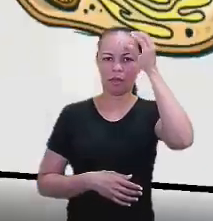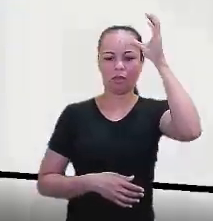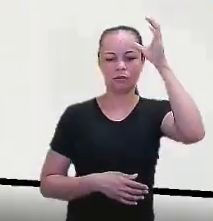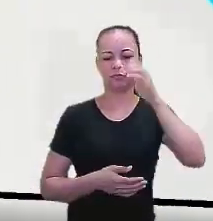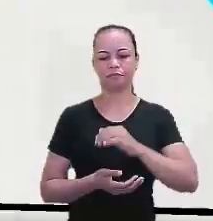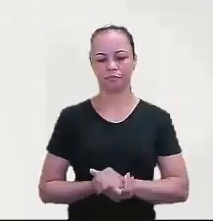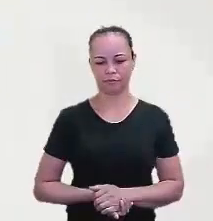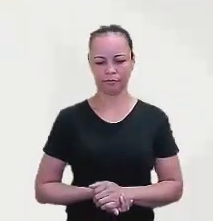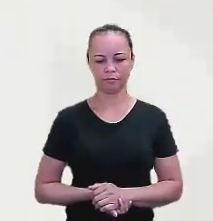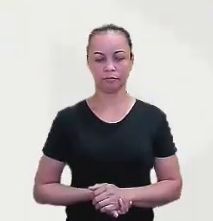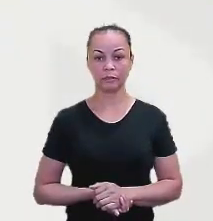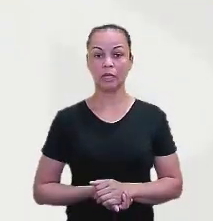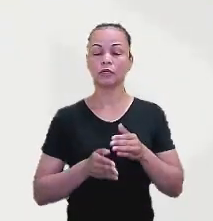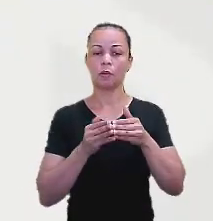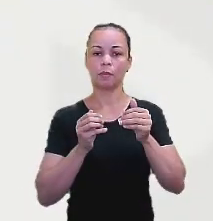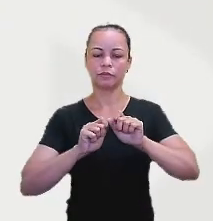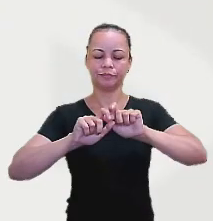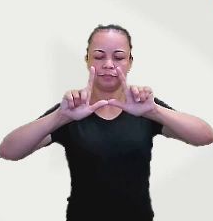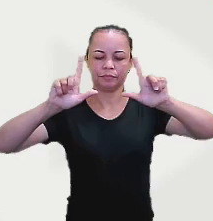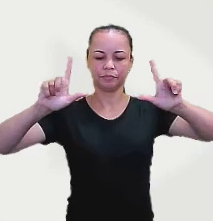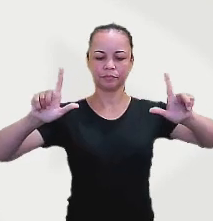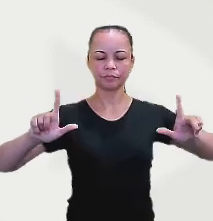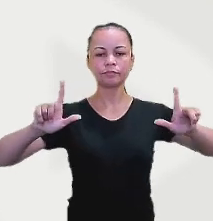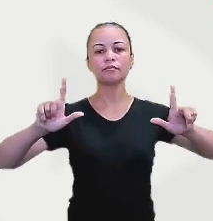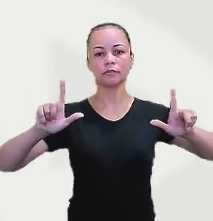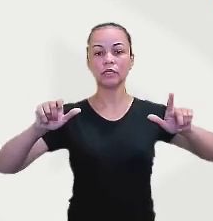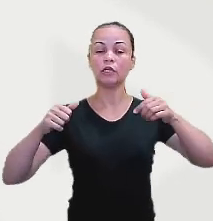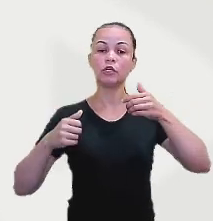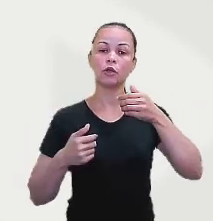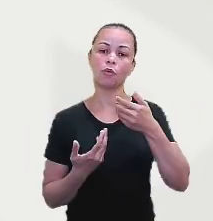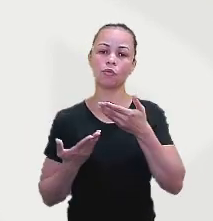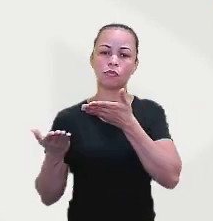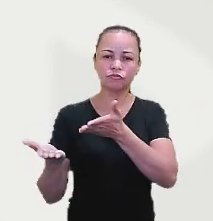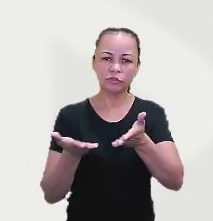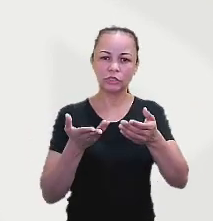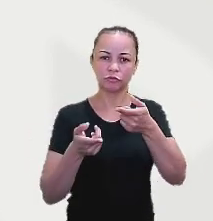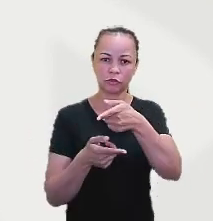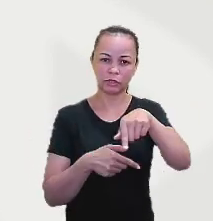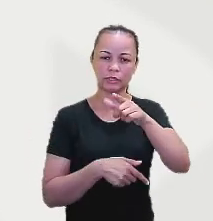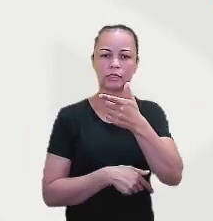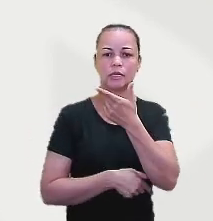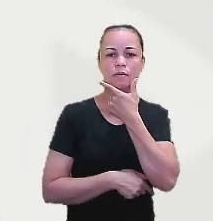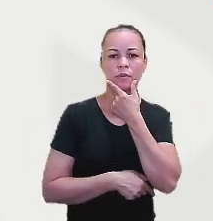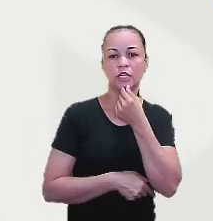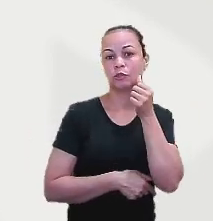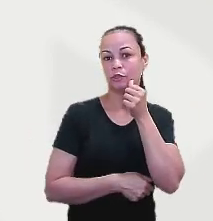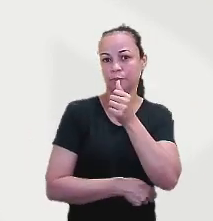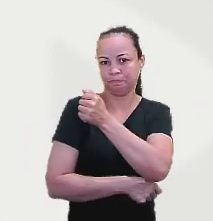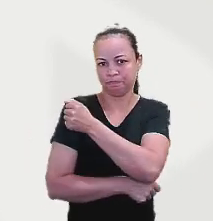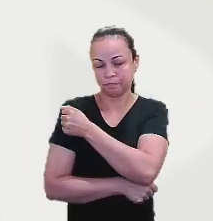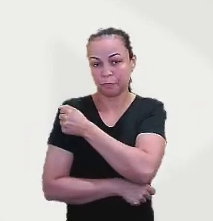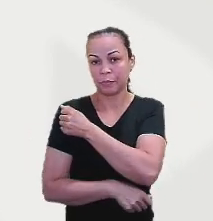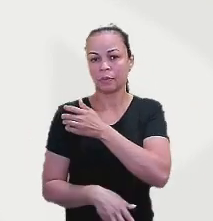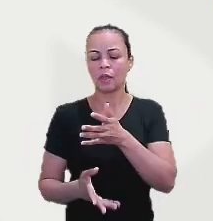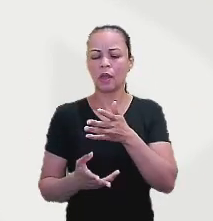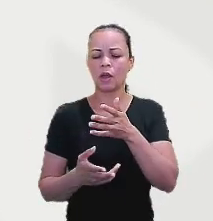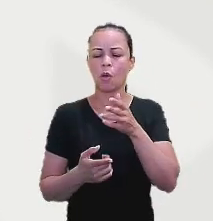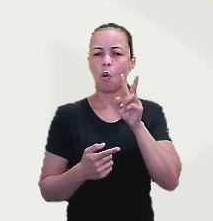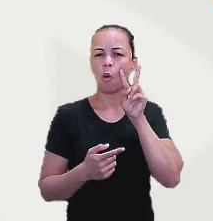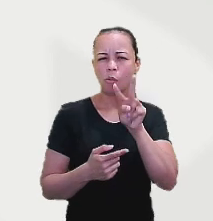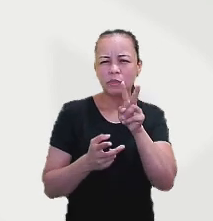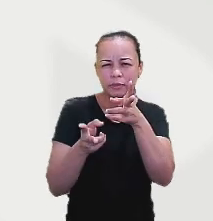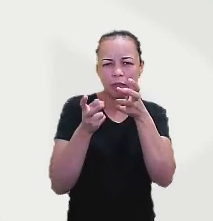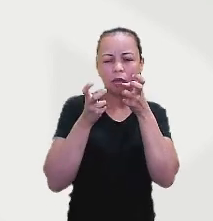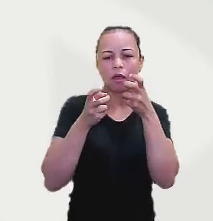produção. Por favor, produção, abre essa imagem aí e eu vou convidar você, aluna e aluno. Olha nessas duas imagens aí. Se você tivesse